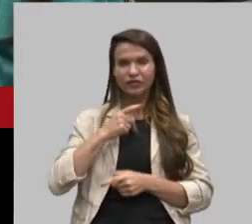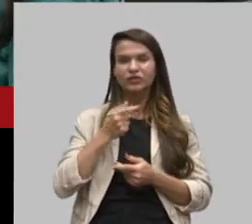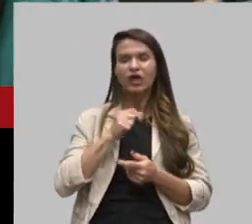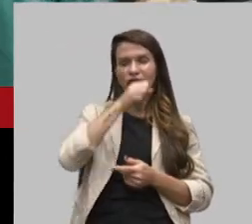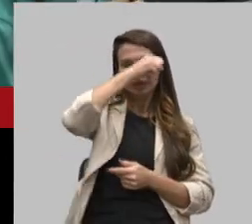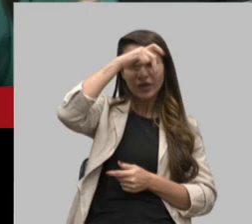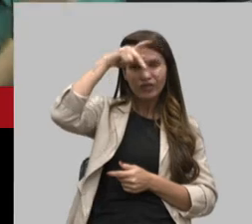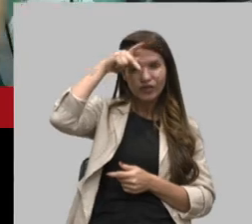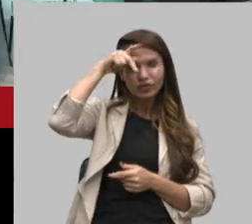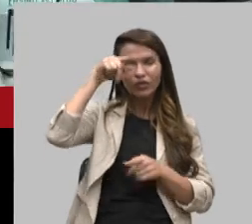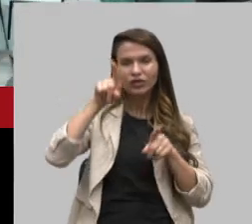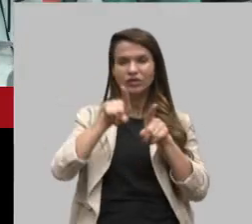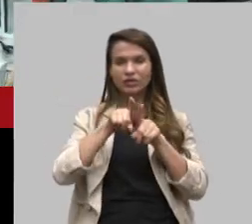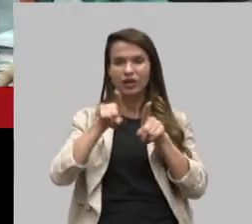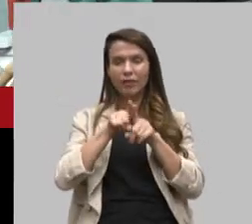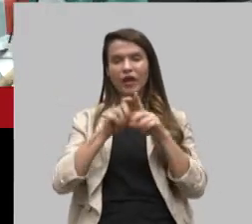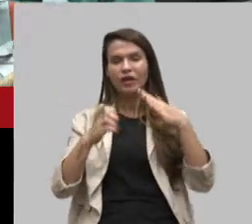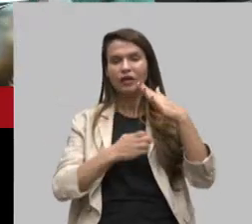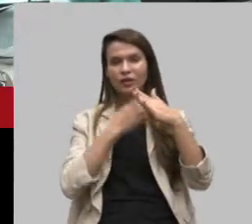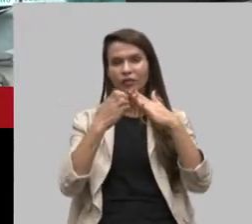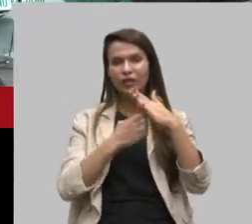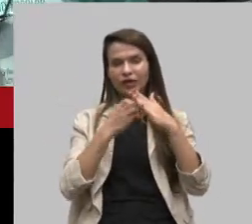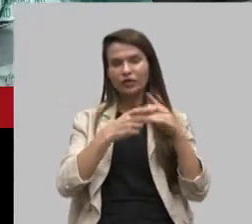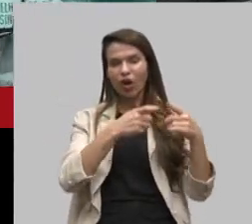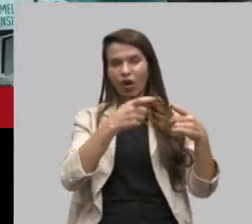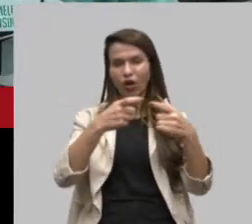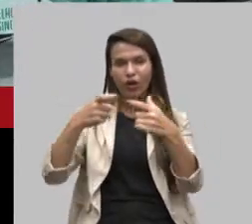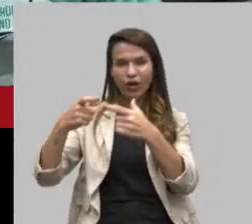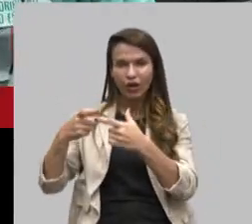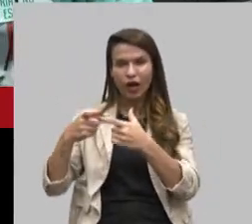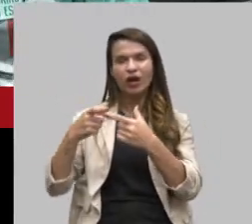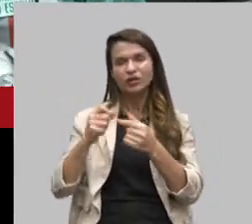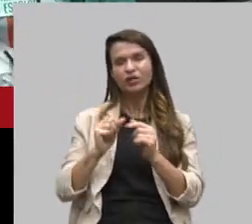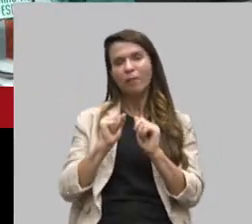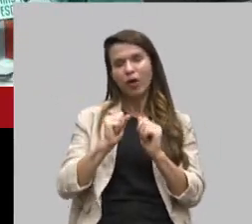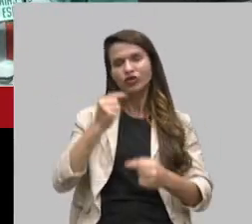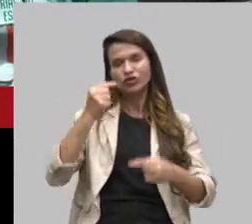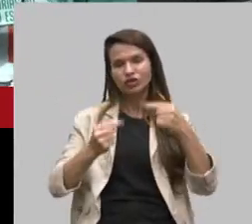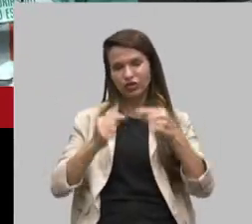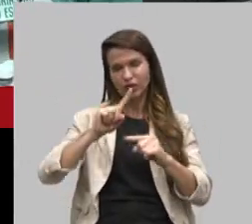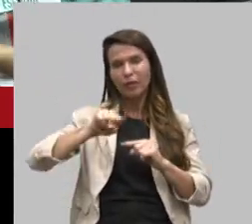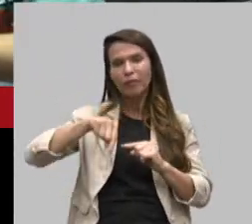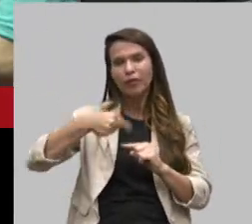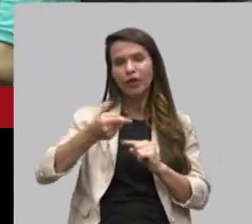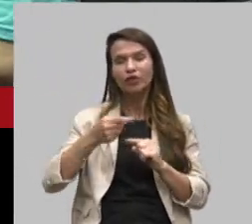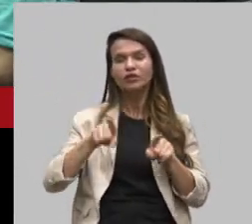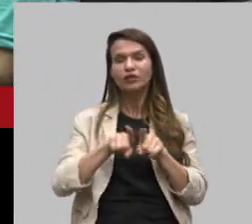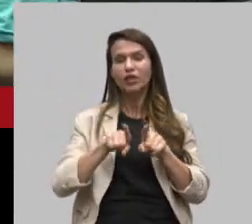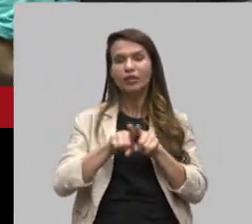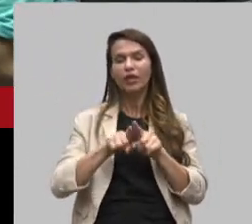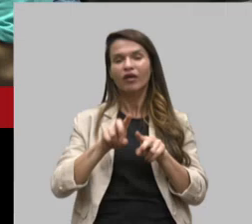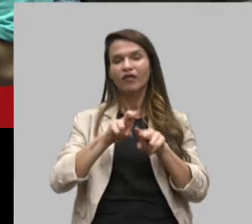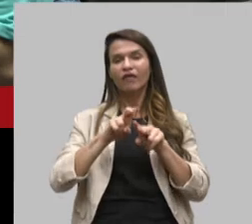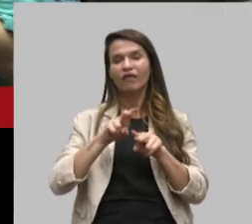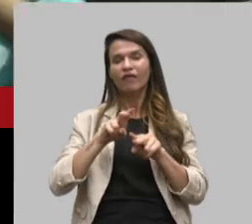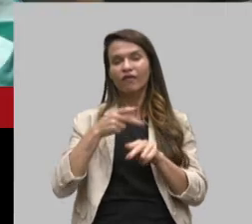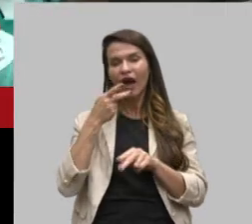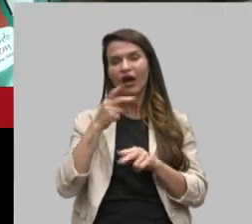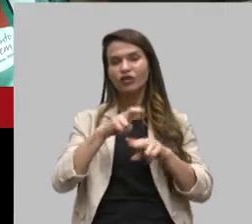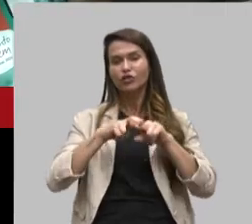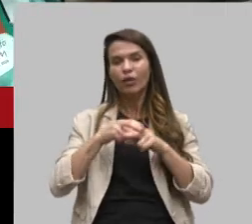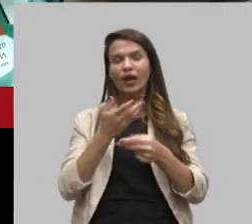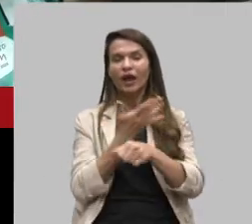eh empresas locais e isso aí a gente pode discutir posteriormente e também aqui que fala sobre a capacitação dos professores